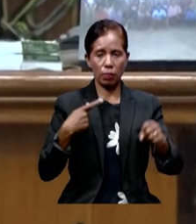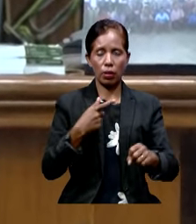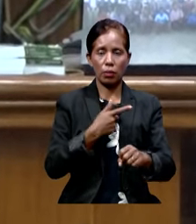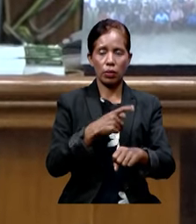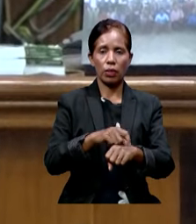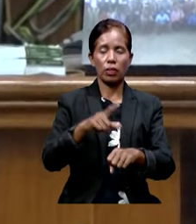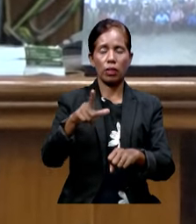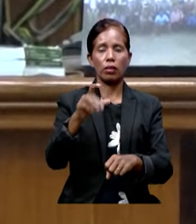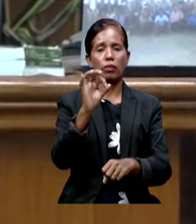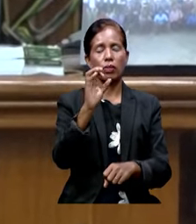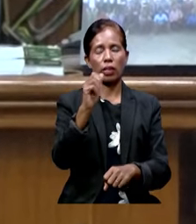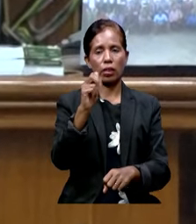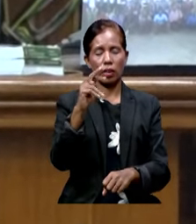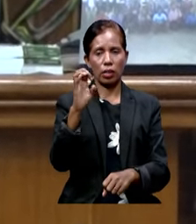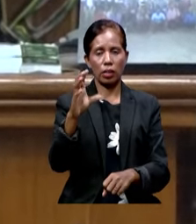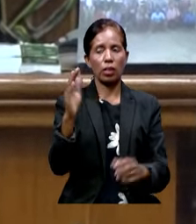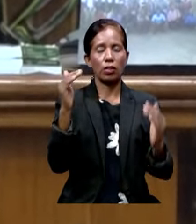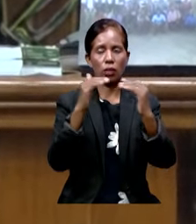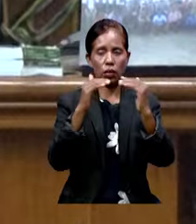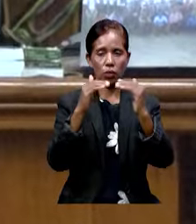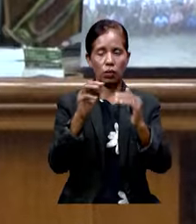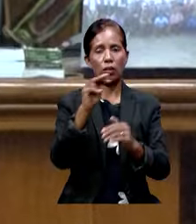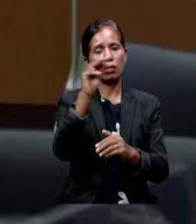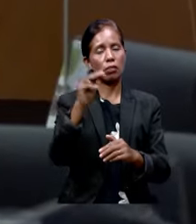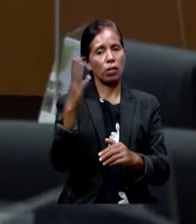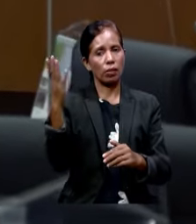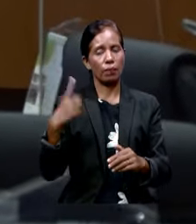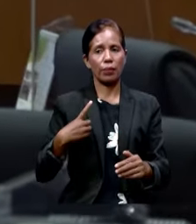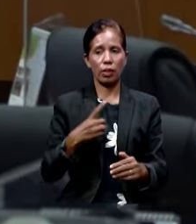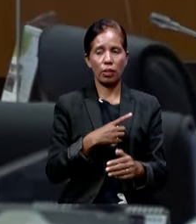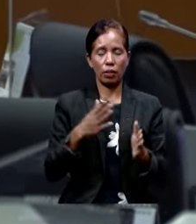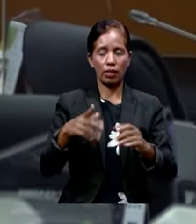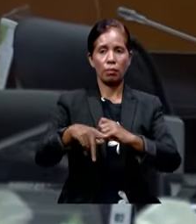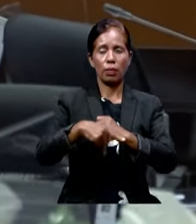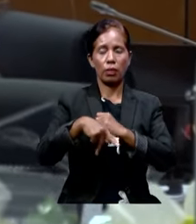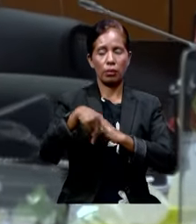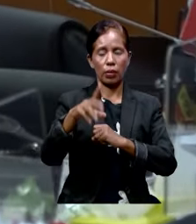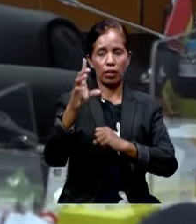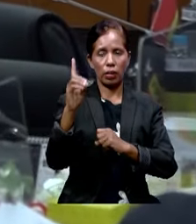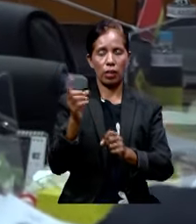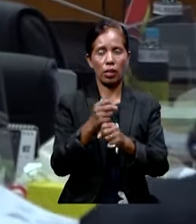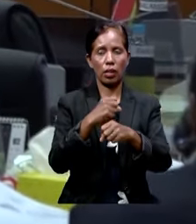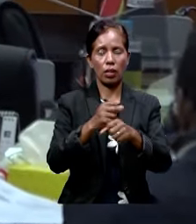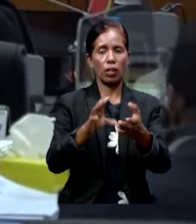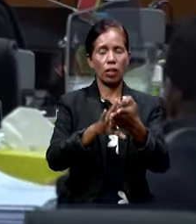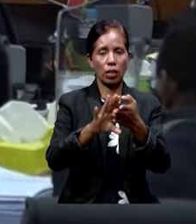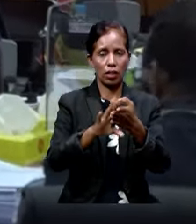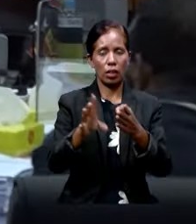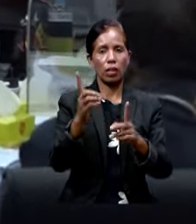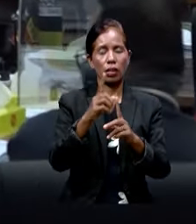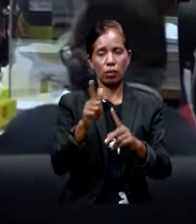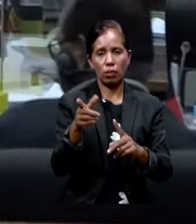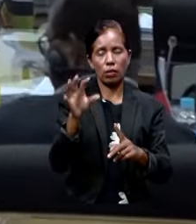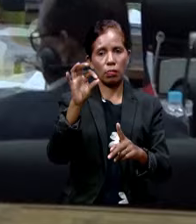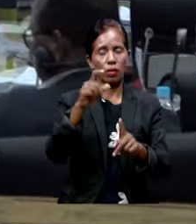Lai, anuncia em âmbito reunião plenária, segundo ano, deputado do Partido Democrático, né, ao pedido retomação e lorong